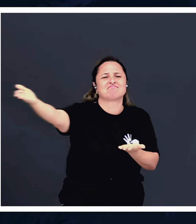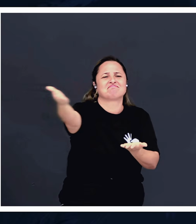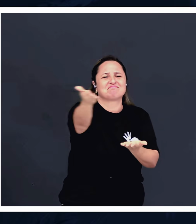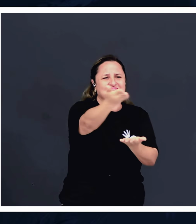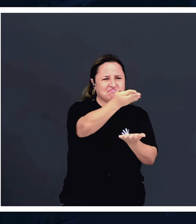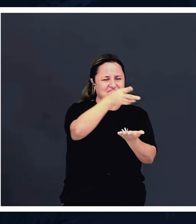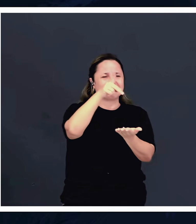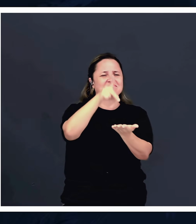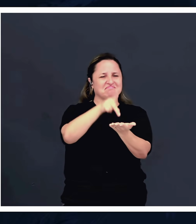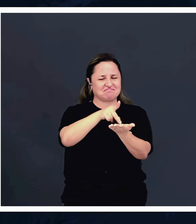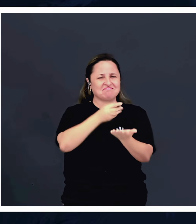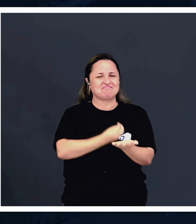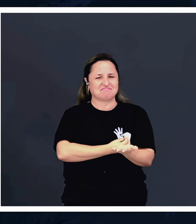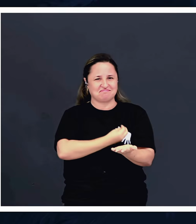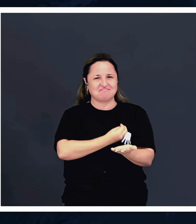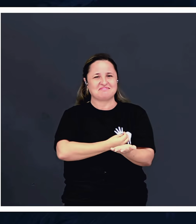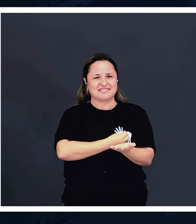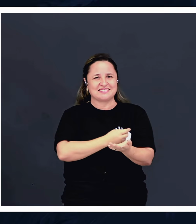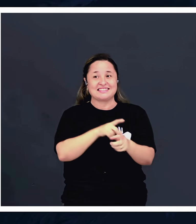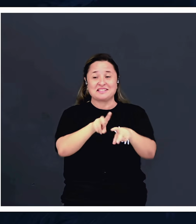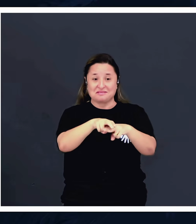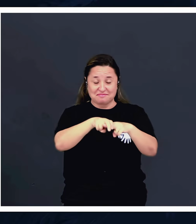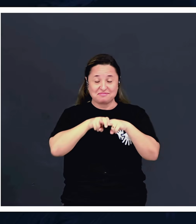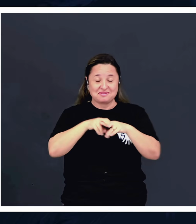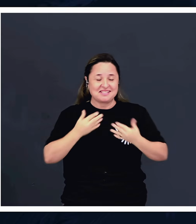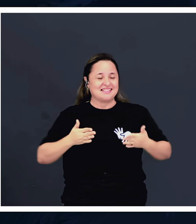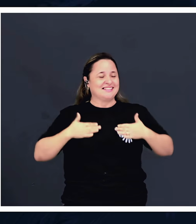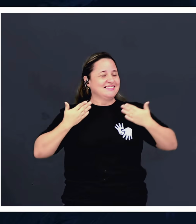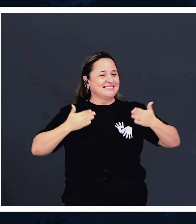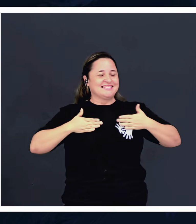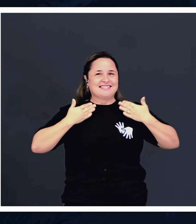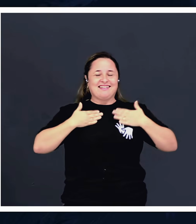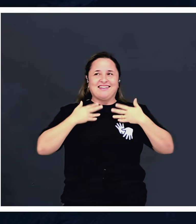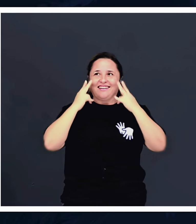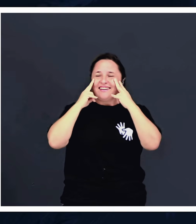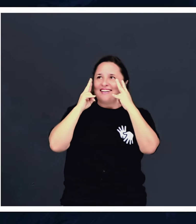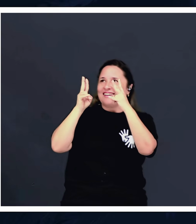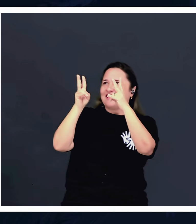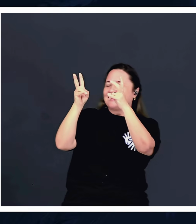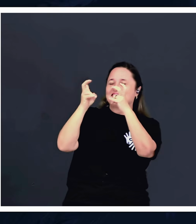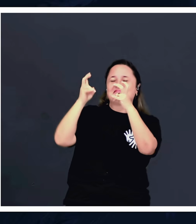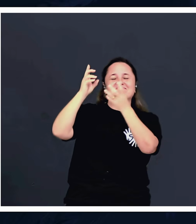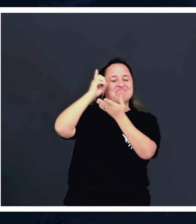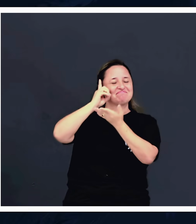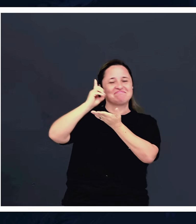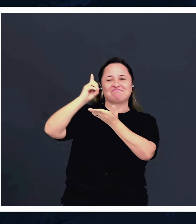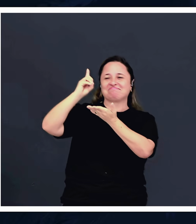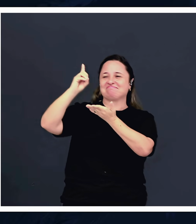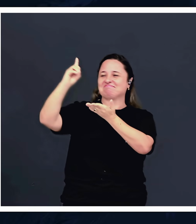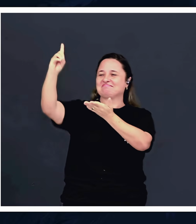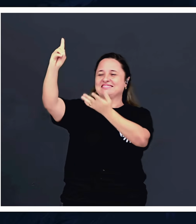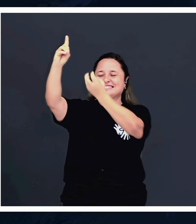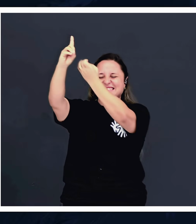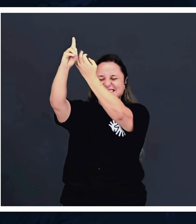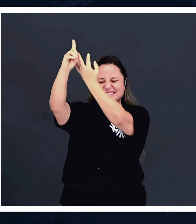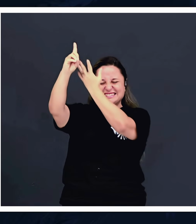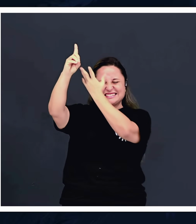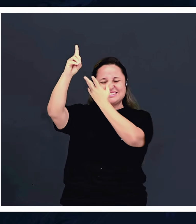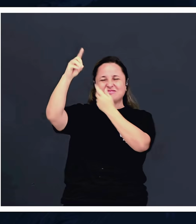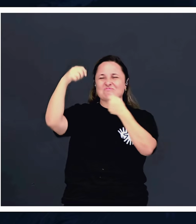nosso meio. Por isso nós estamos alegres, porque nós podemos contemplar esse Deus que supre todas as